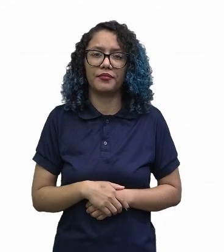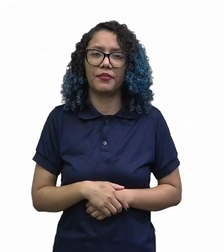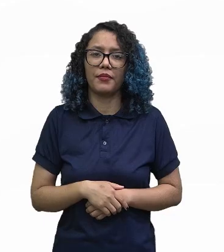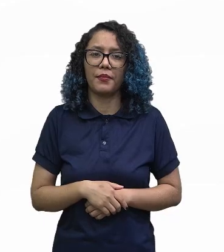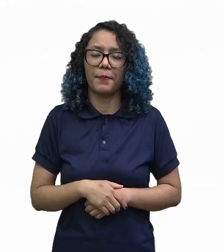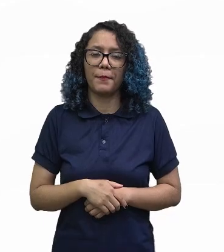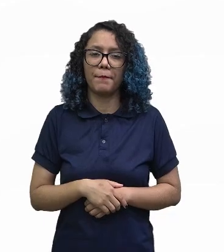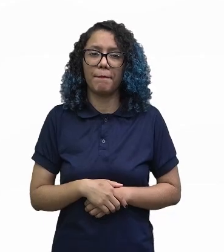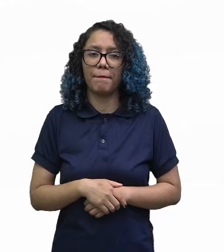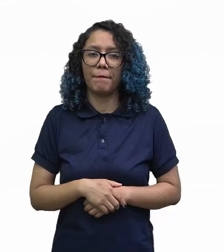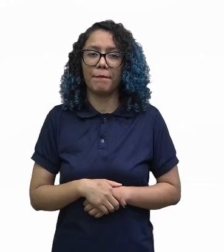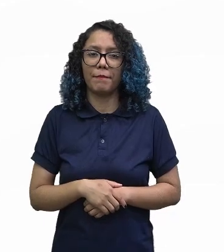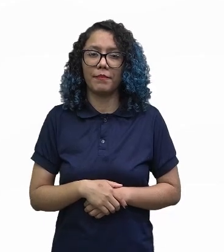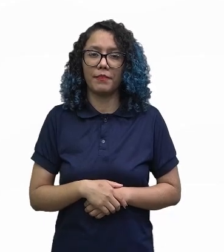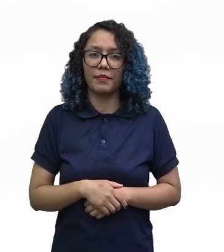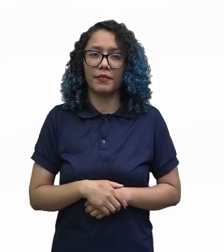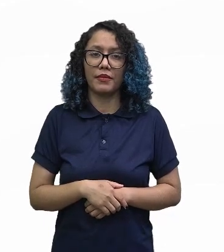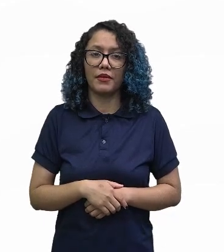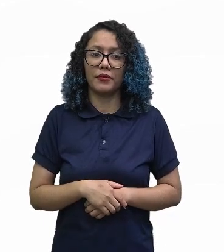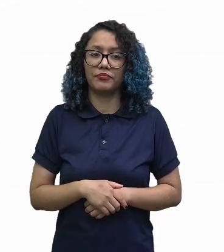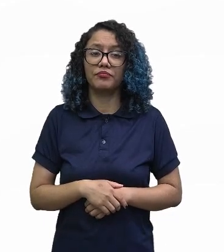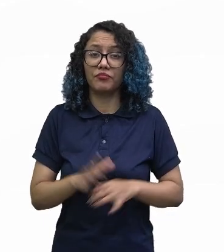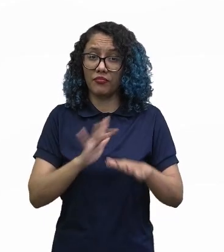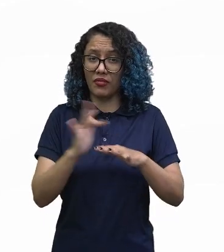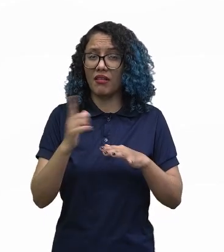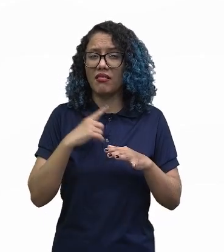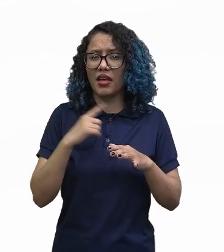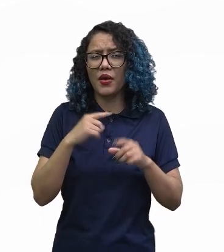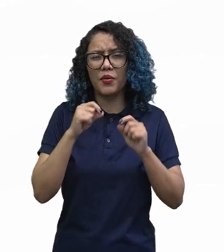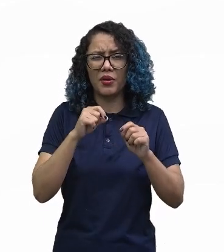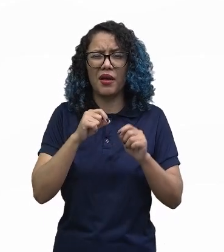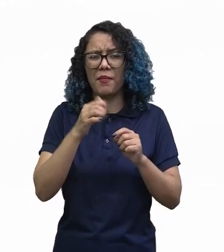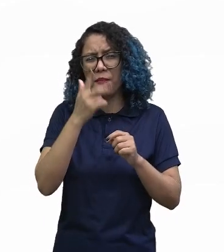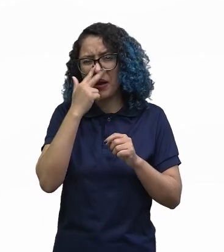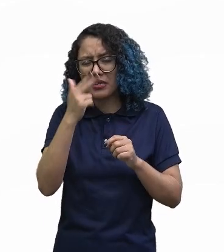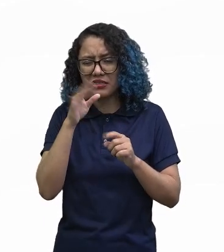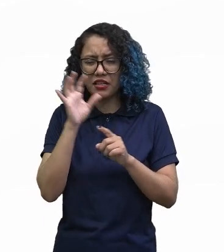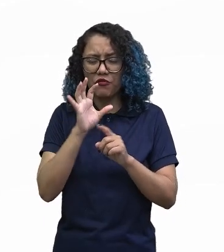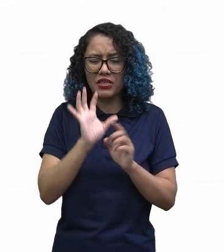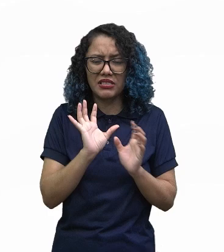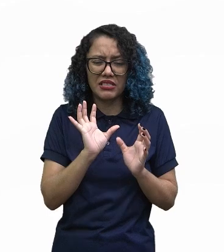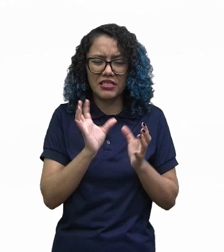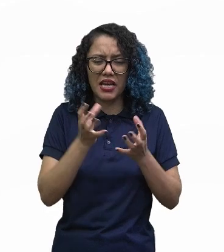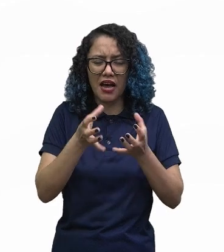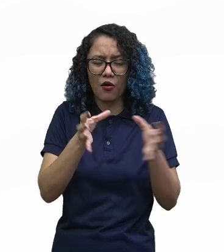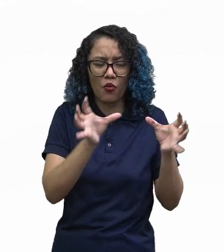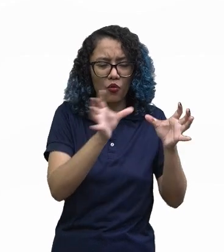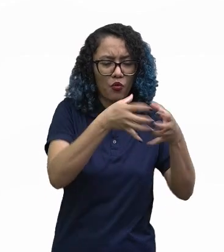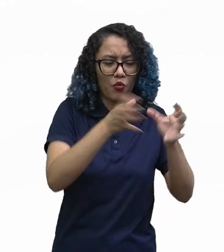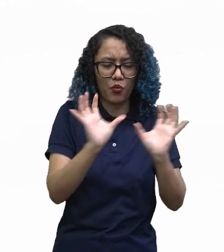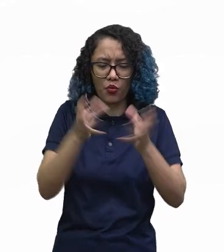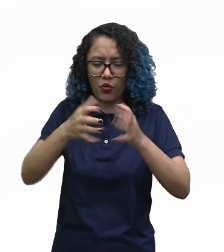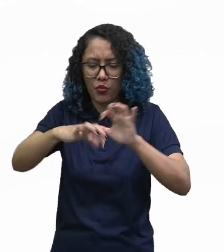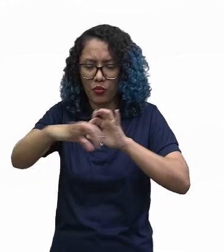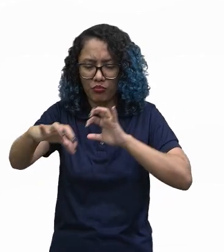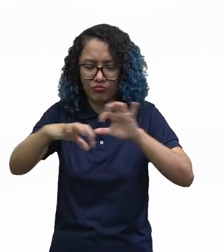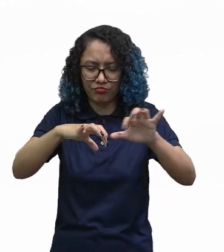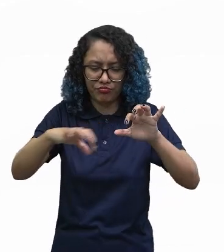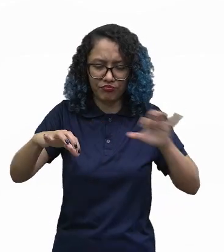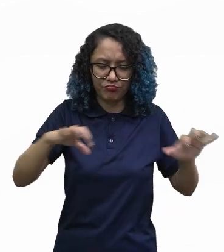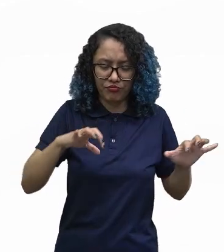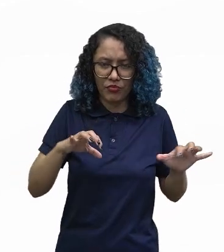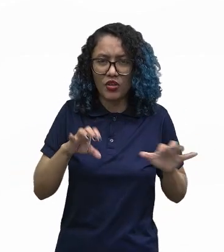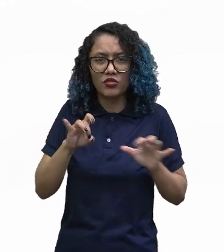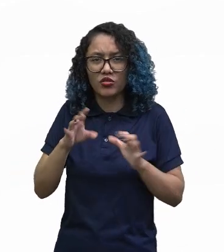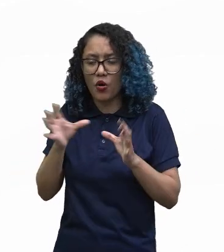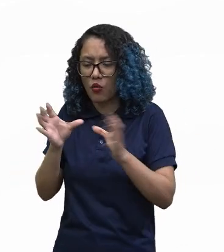para essa divisão entre as pessoas, onde ela agrupa pessoas que dialogam apenas